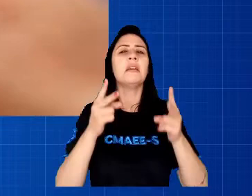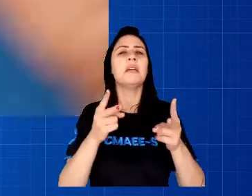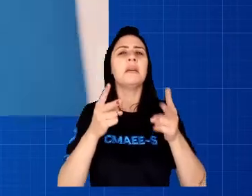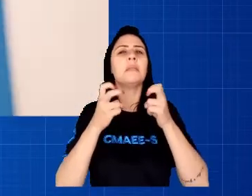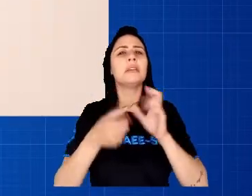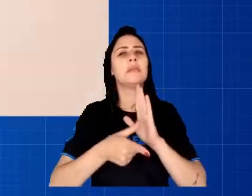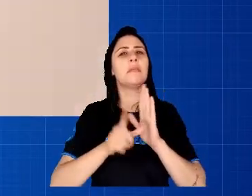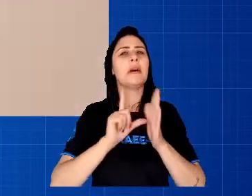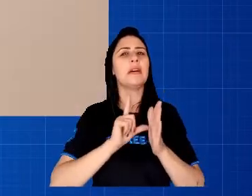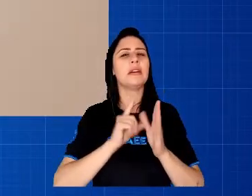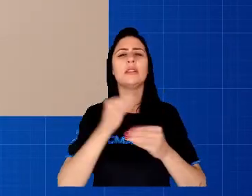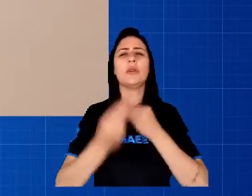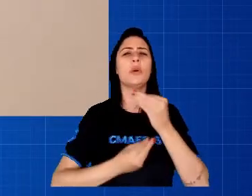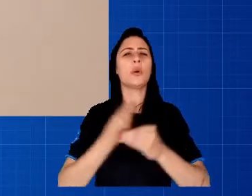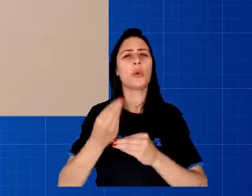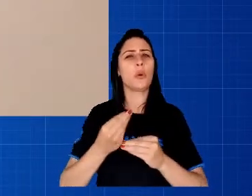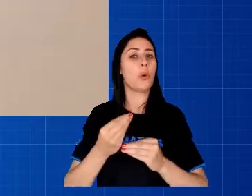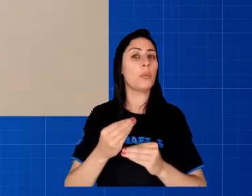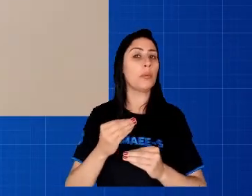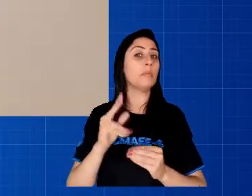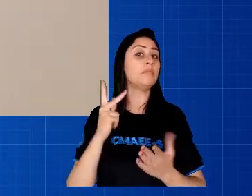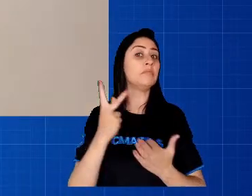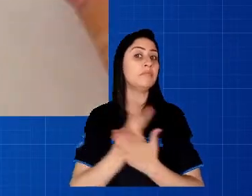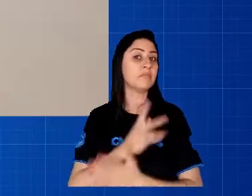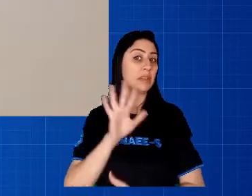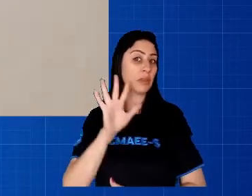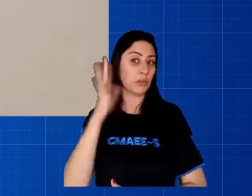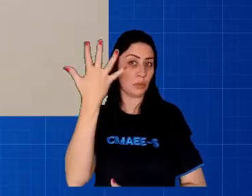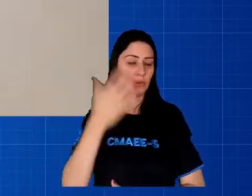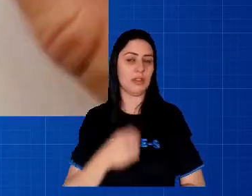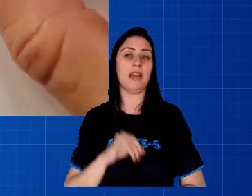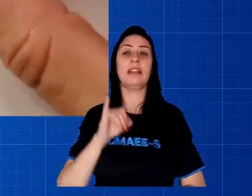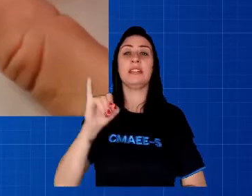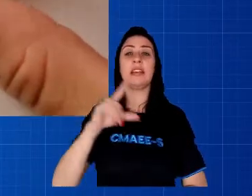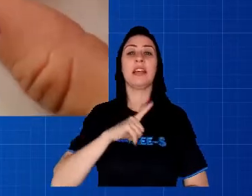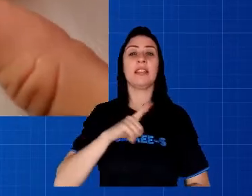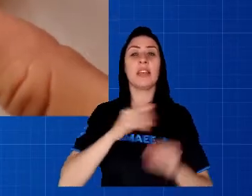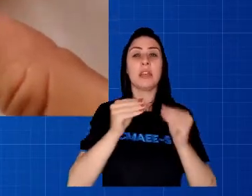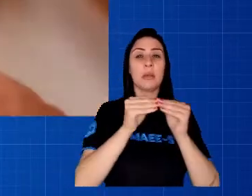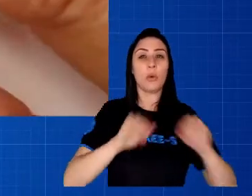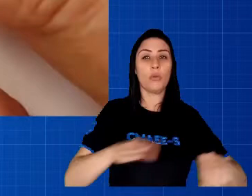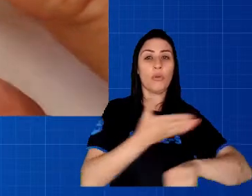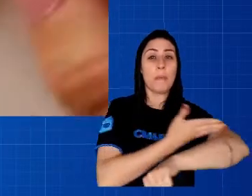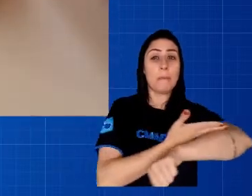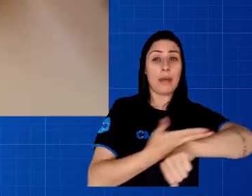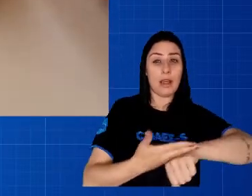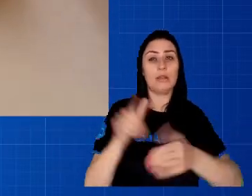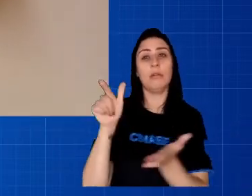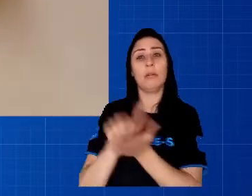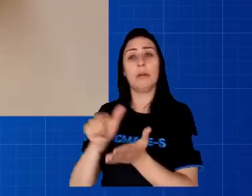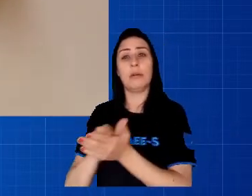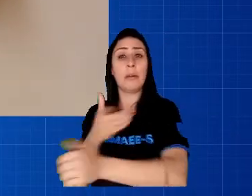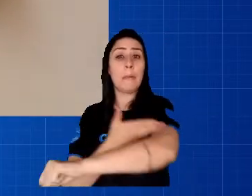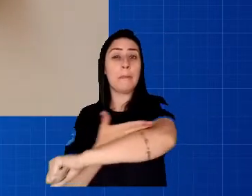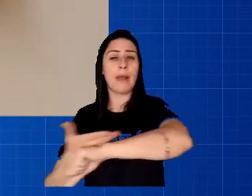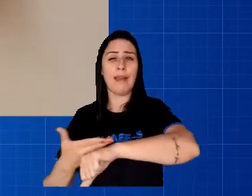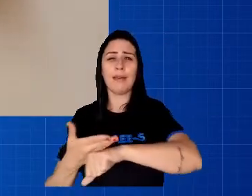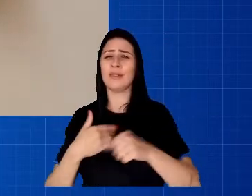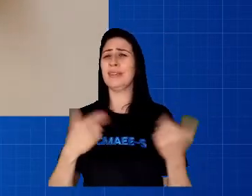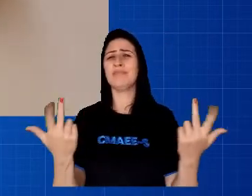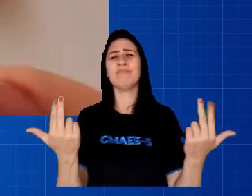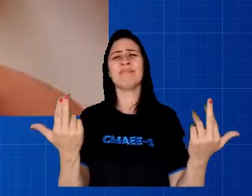Perceba antes a seguinte situação. Se eu estou trabalhando com branco sobre o branco, eu não tenho contraste